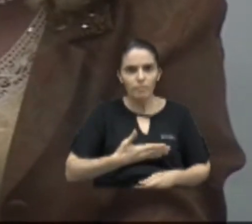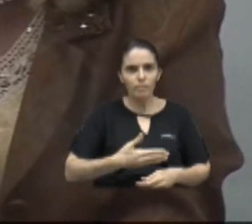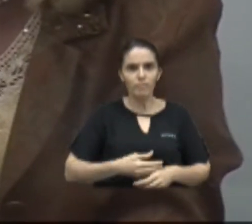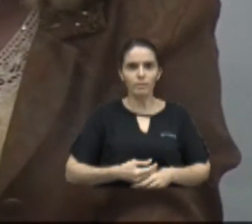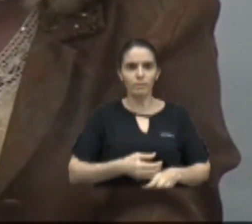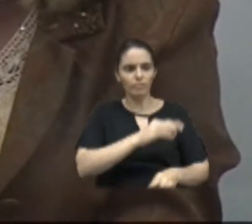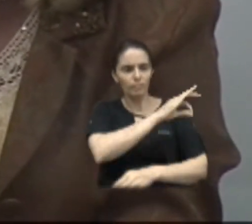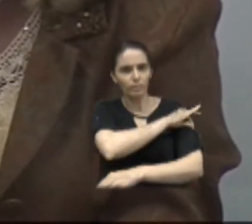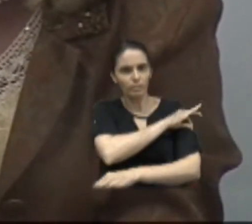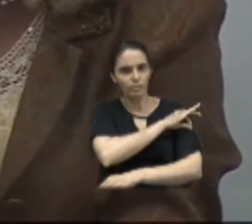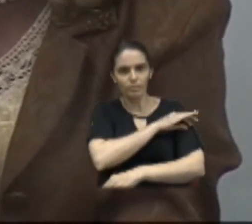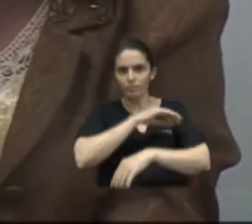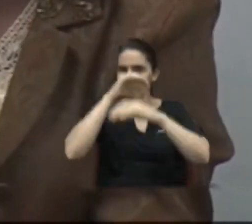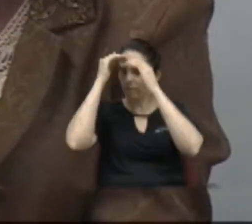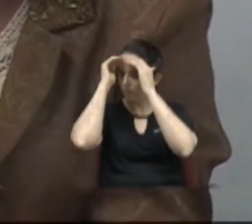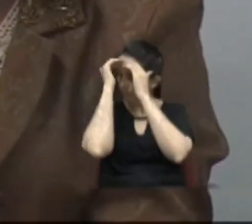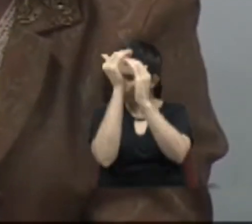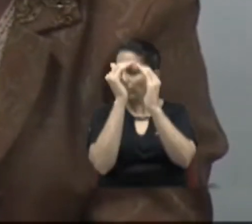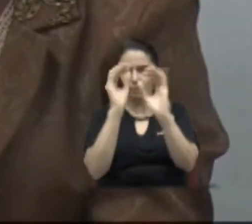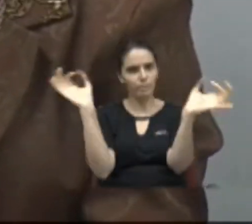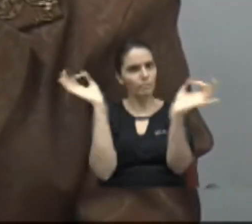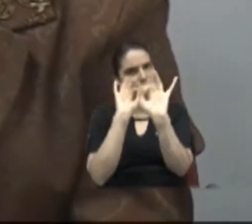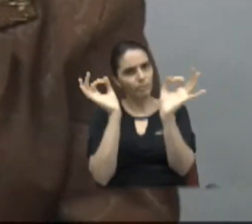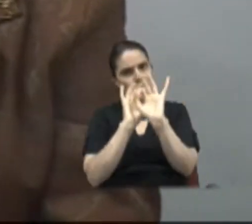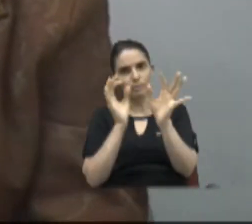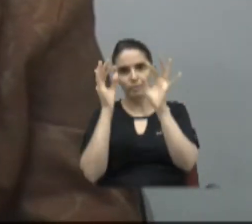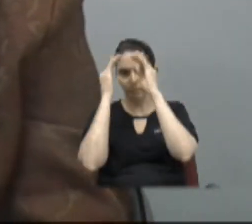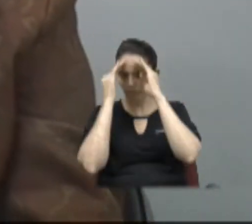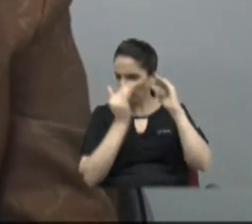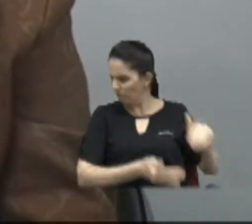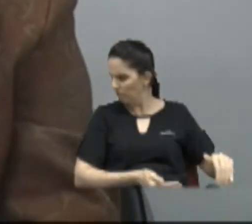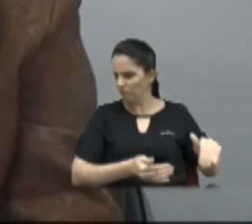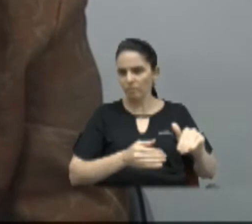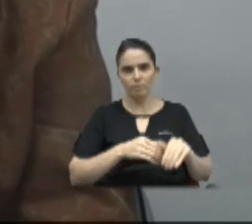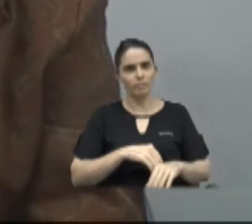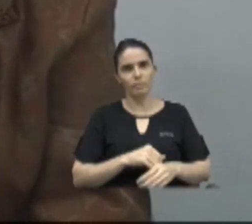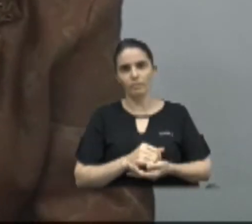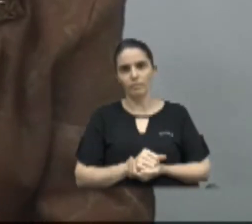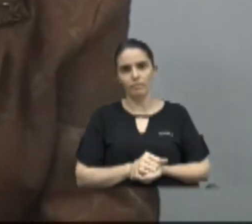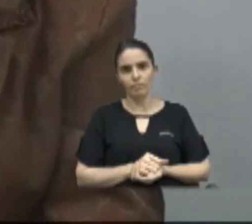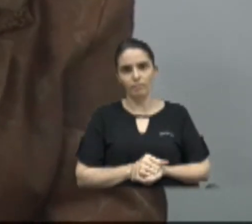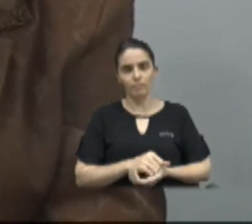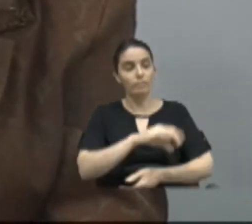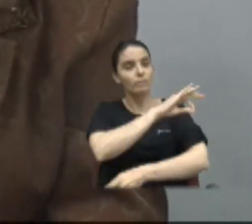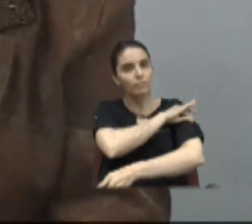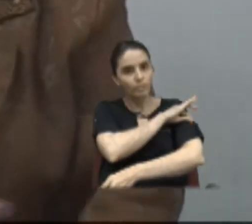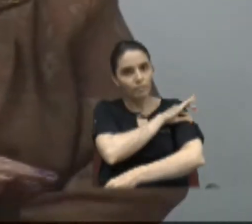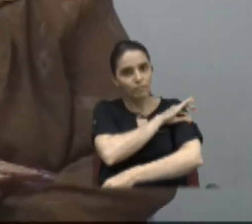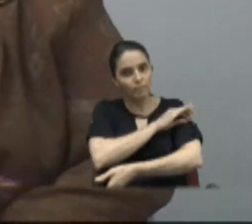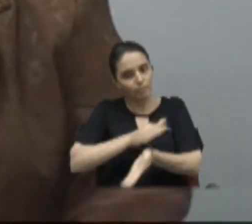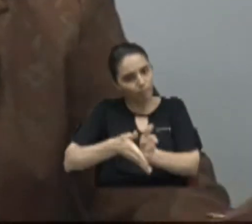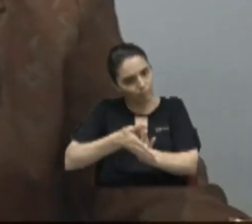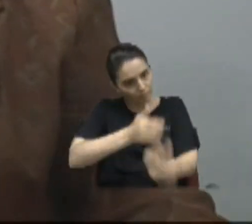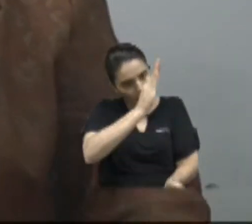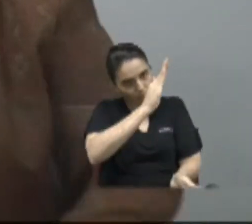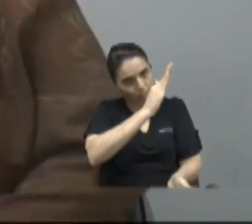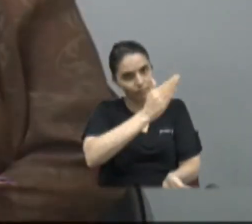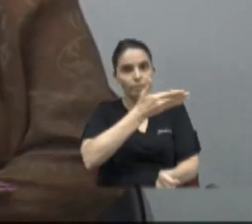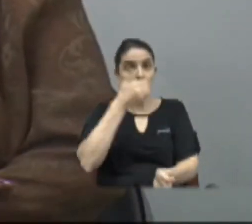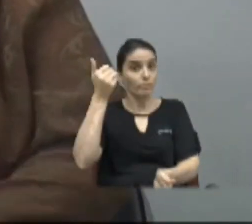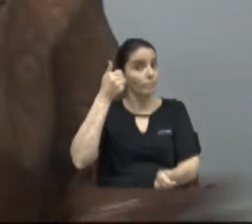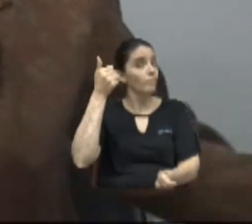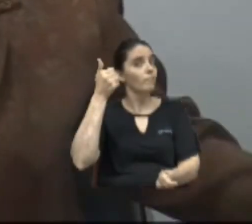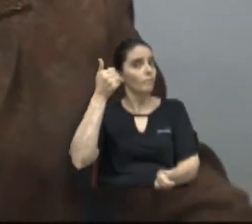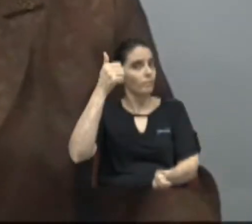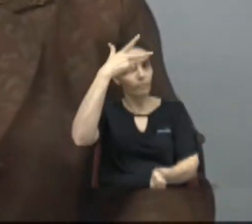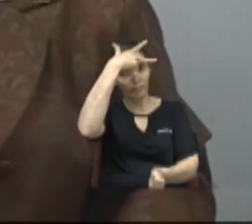senhor prefeito com a nossa cidade. É uma falta de respeito. Volto a dizer, pega o banquinho, sai devagarzinho, que vai ficar melhor. A